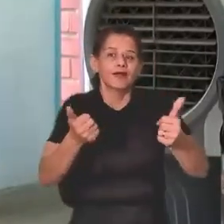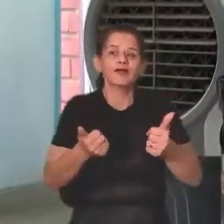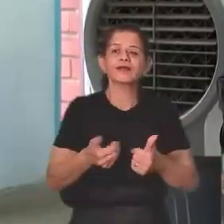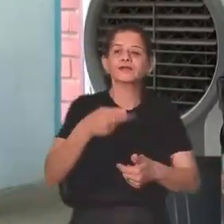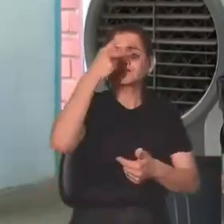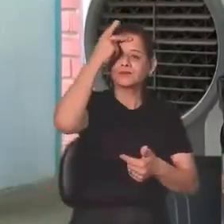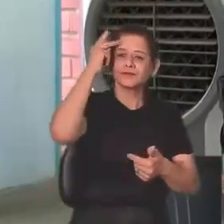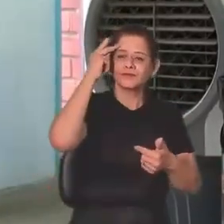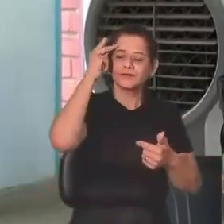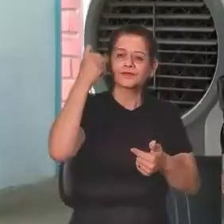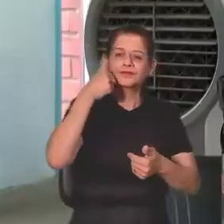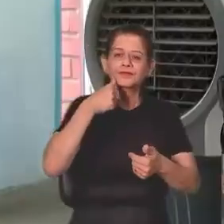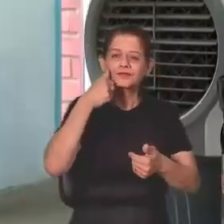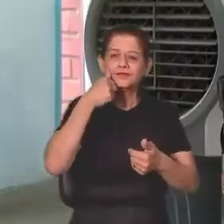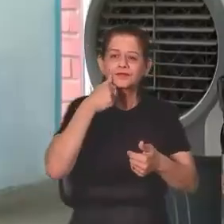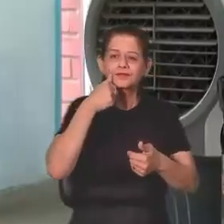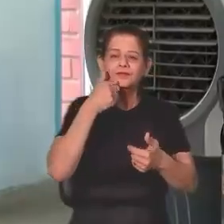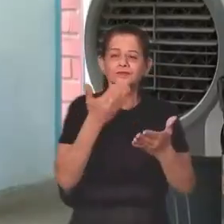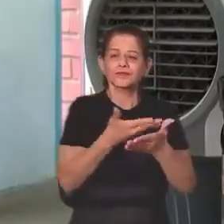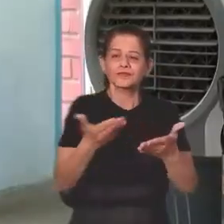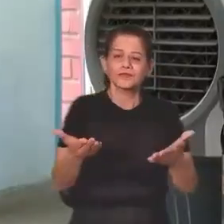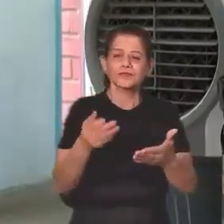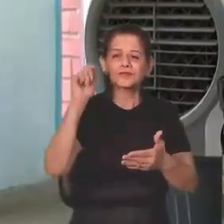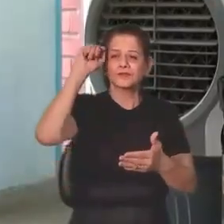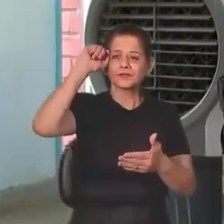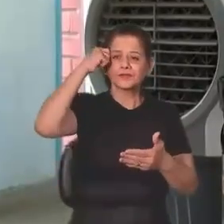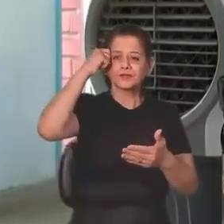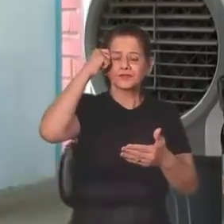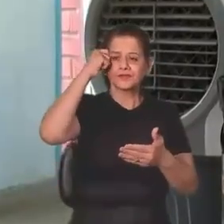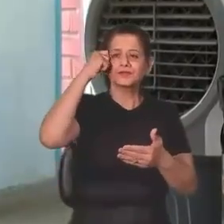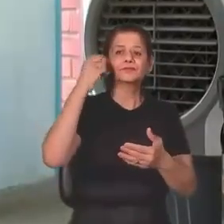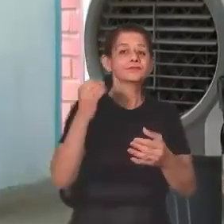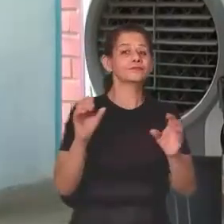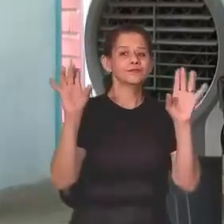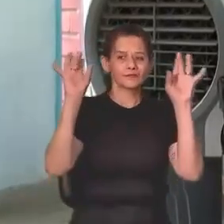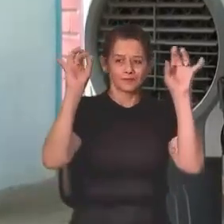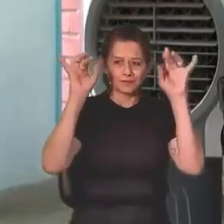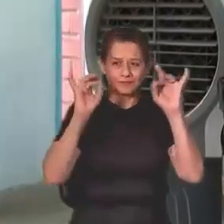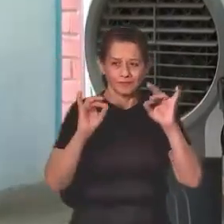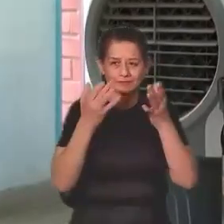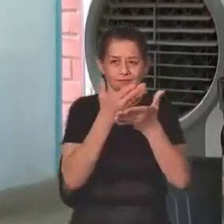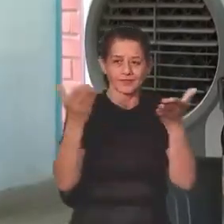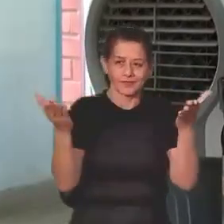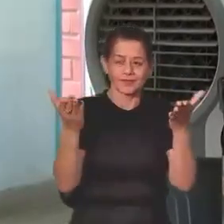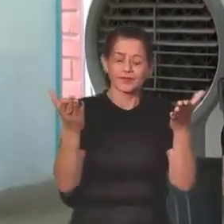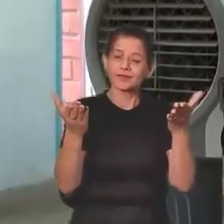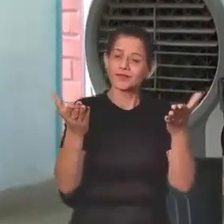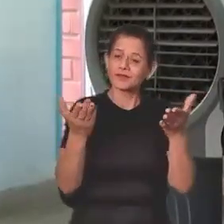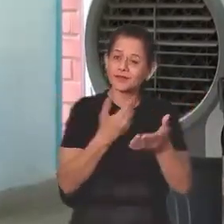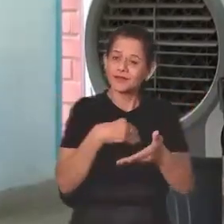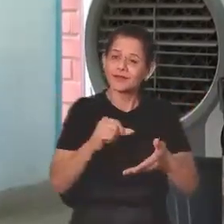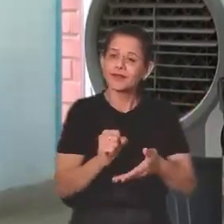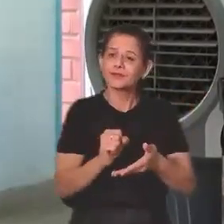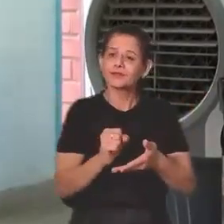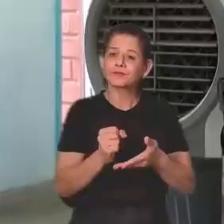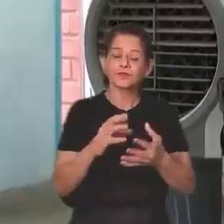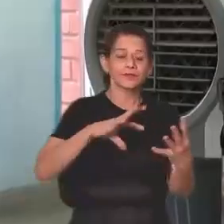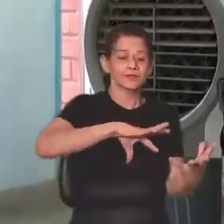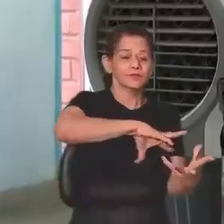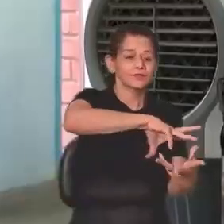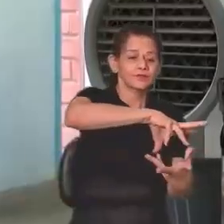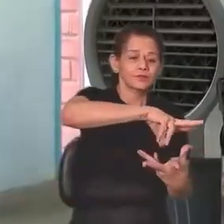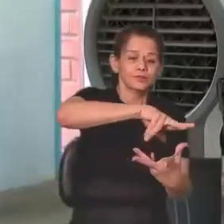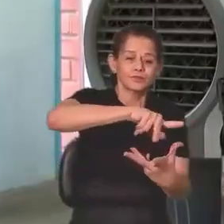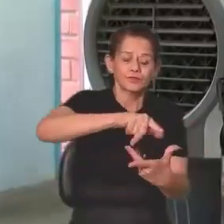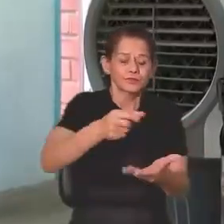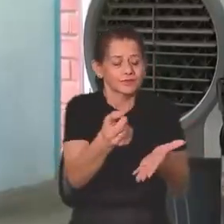de mulheres e meninas pretas, principalmente, tá? Para esse mundo da escrita